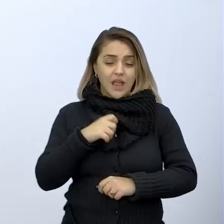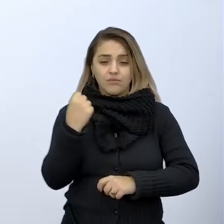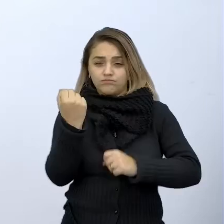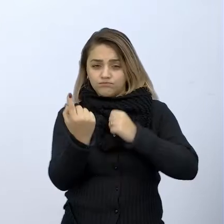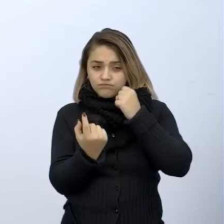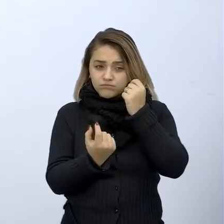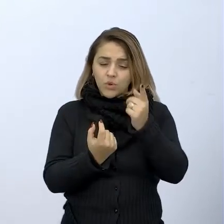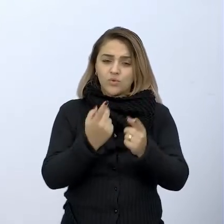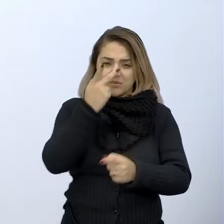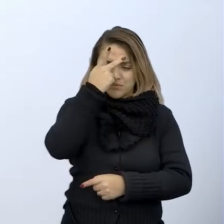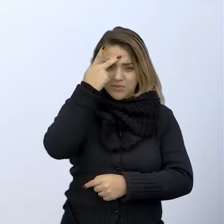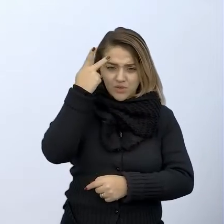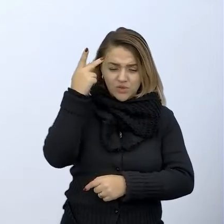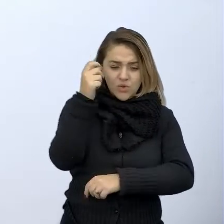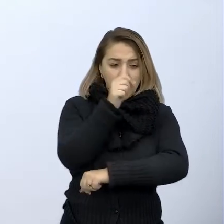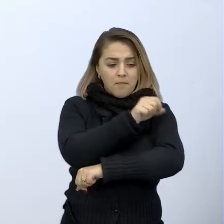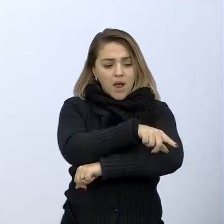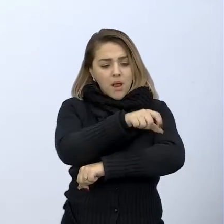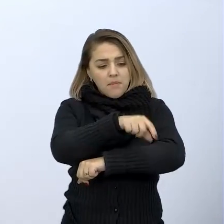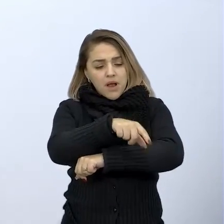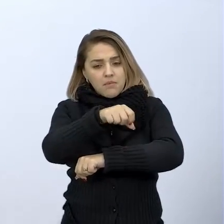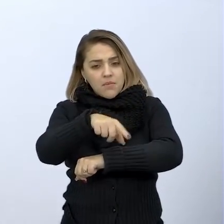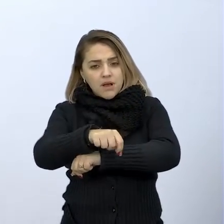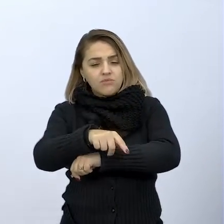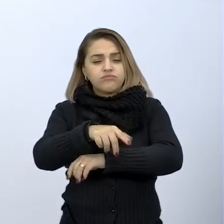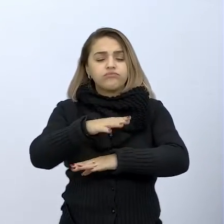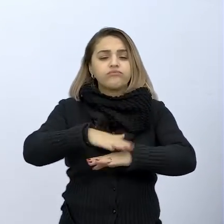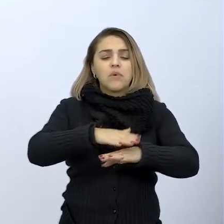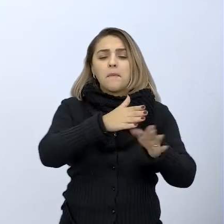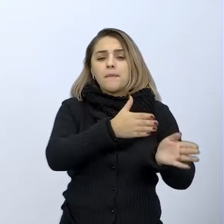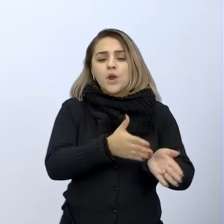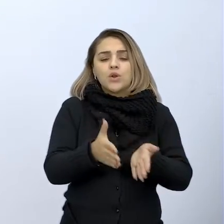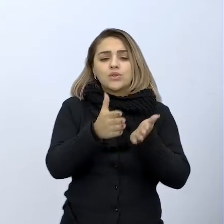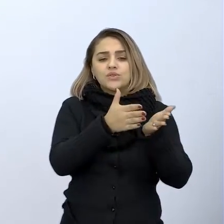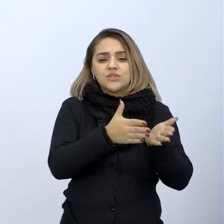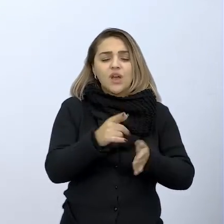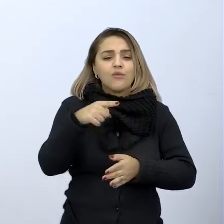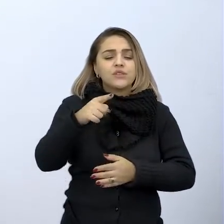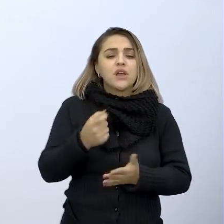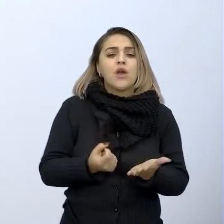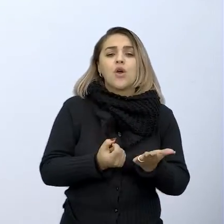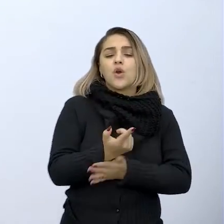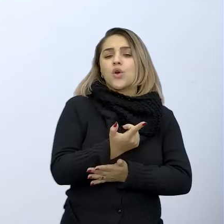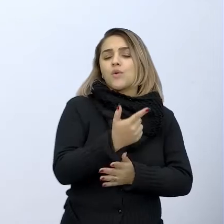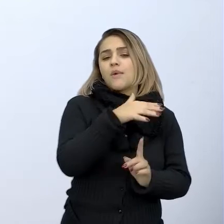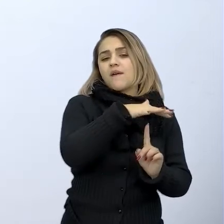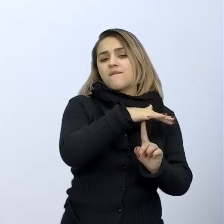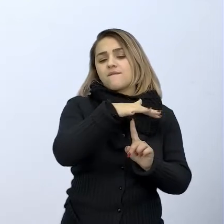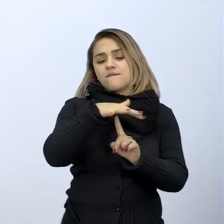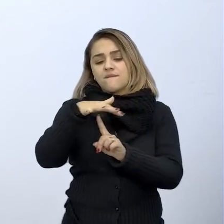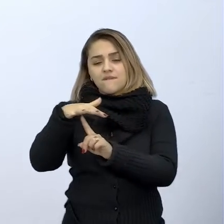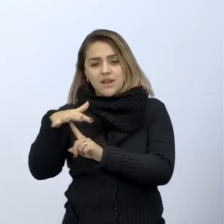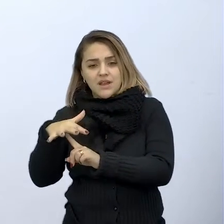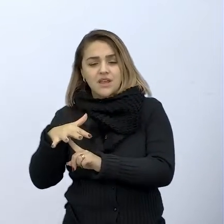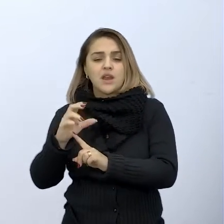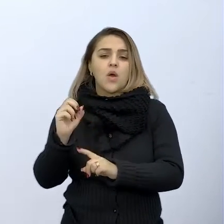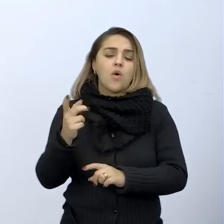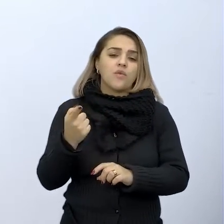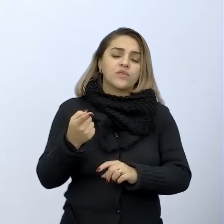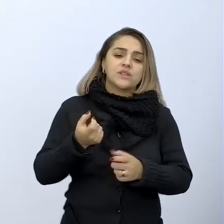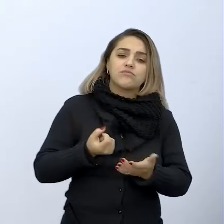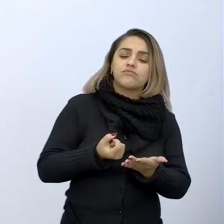agricultores produzem aquilo que você vai buscar na feira, aquilo que você vai comprar no